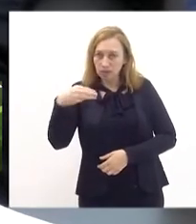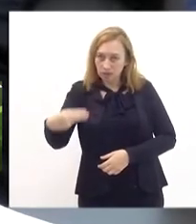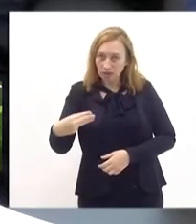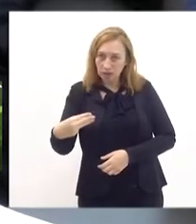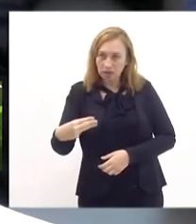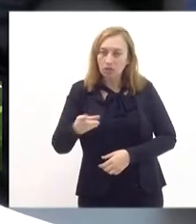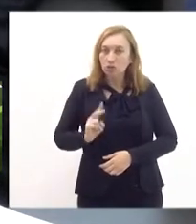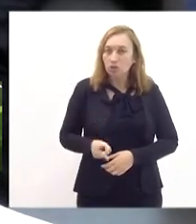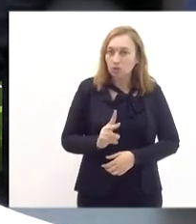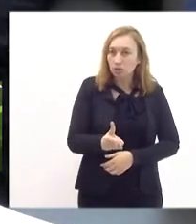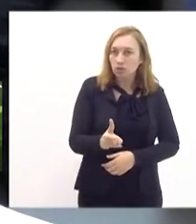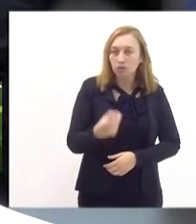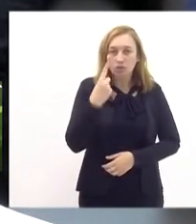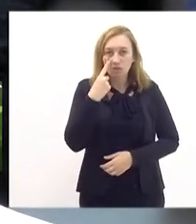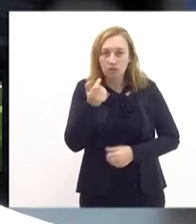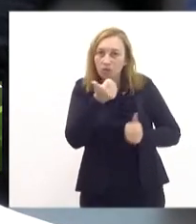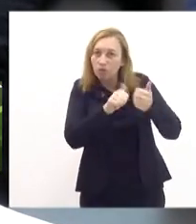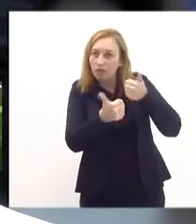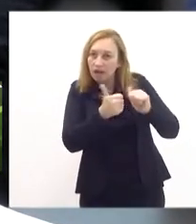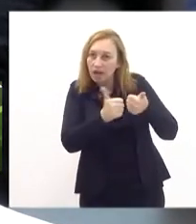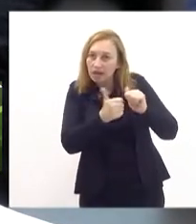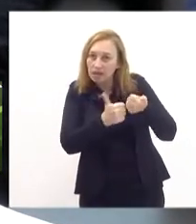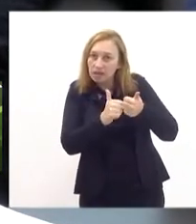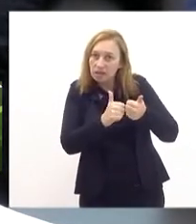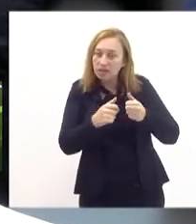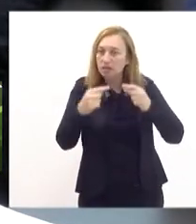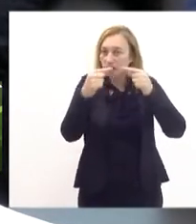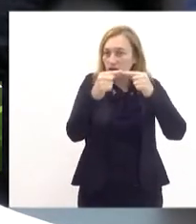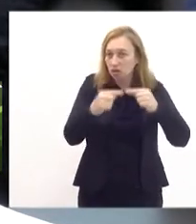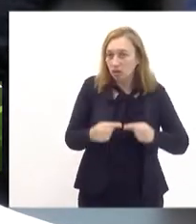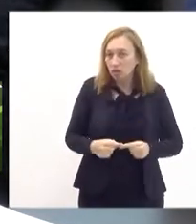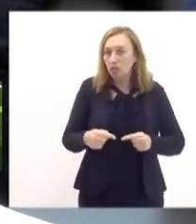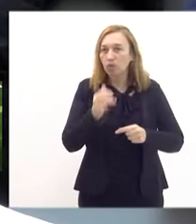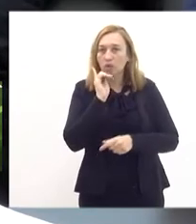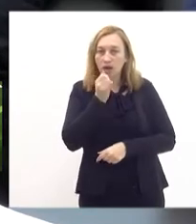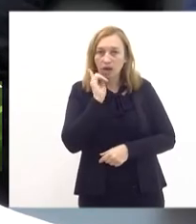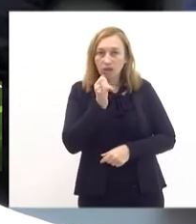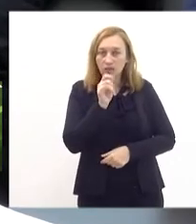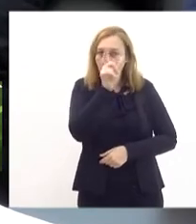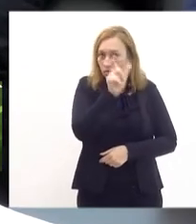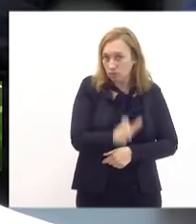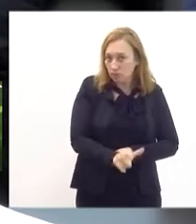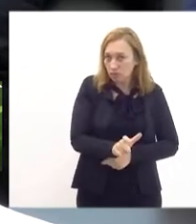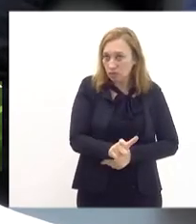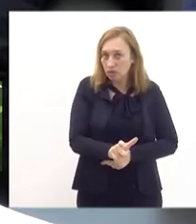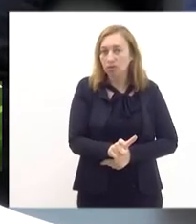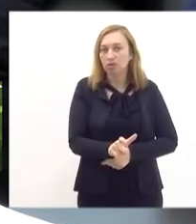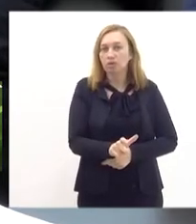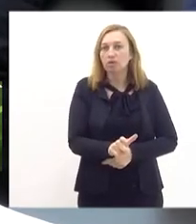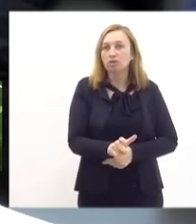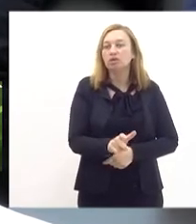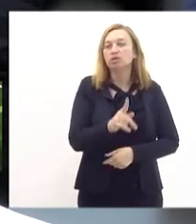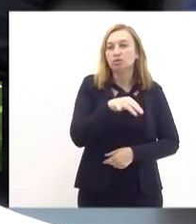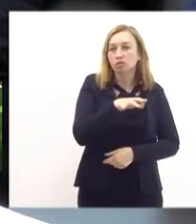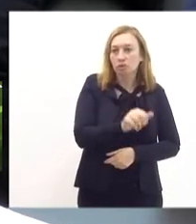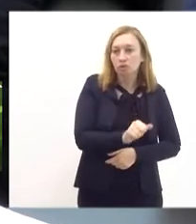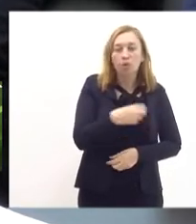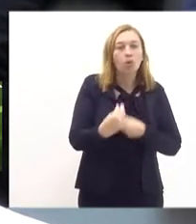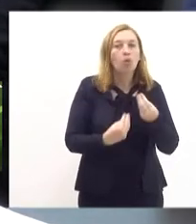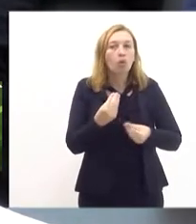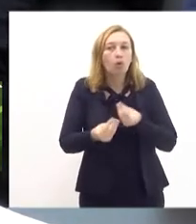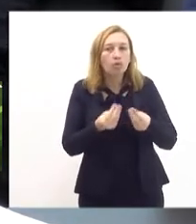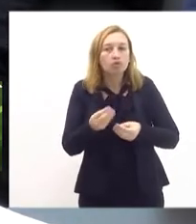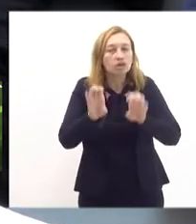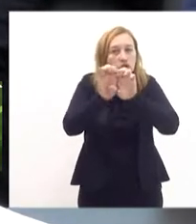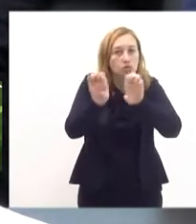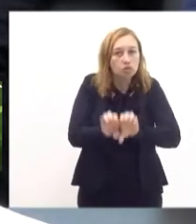gente continua vendo que a avaliação vai ser feita de acordo com os relatórios de perfil e conformidade do programa, ou seja, como é que está a